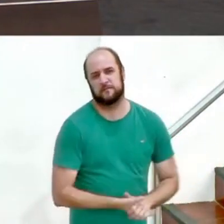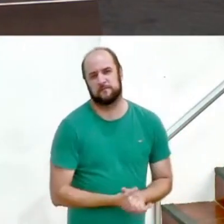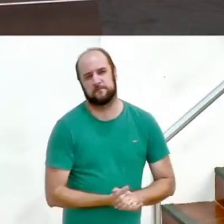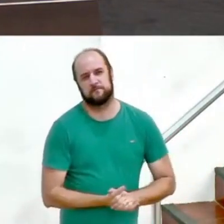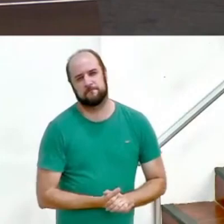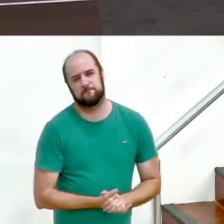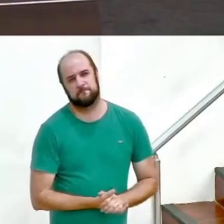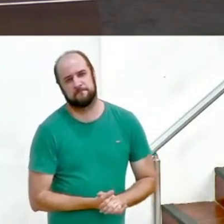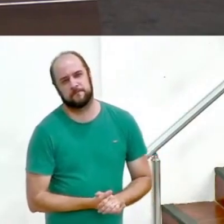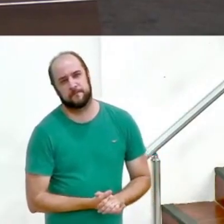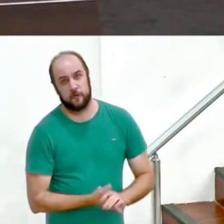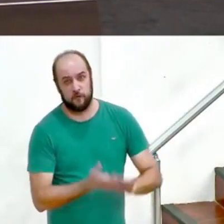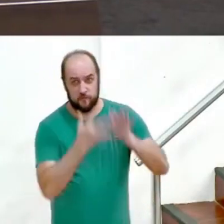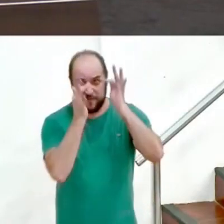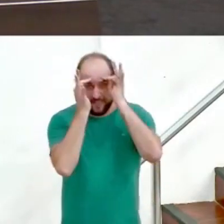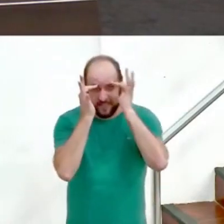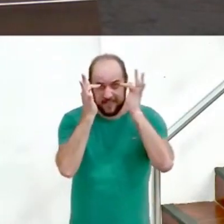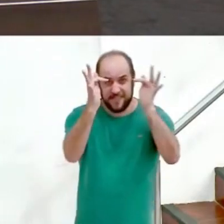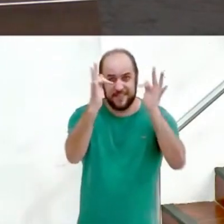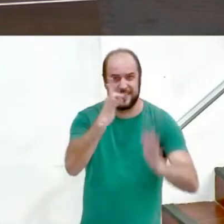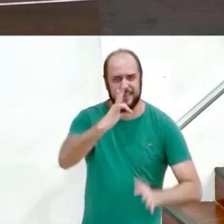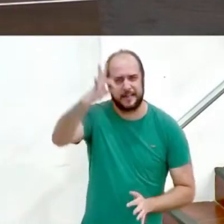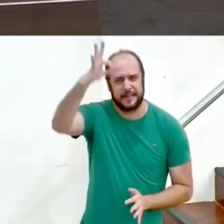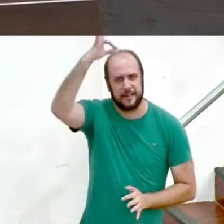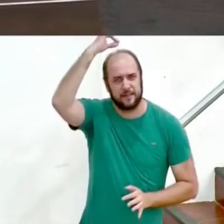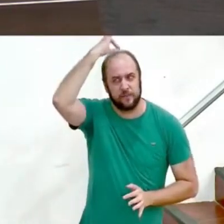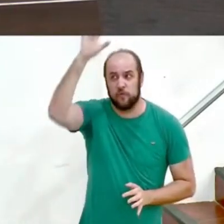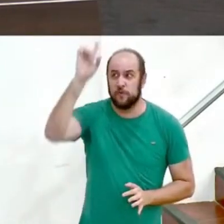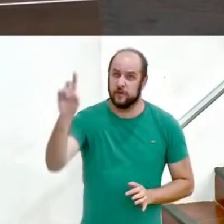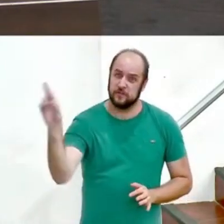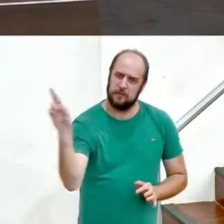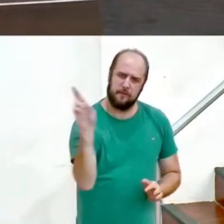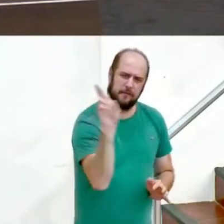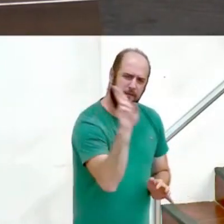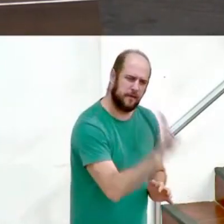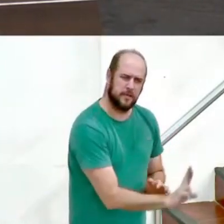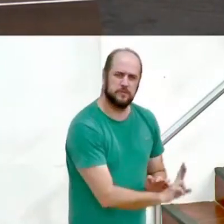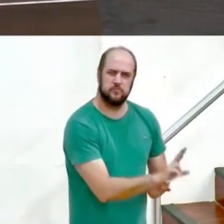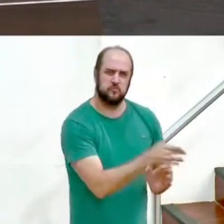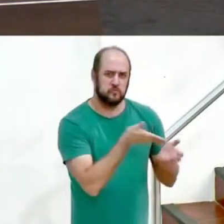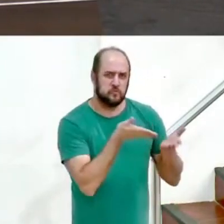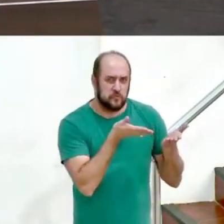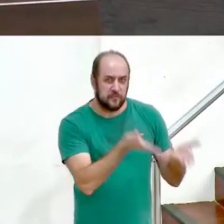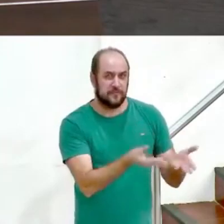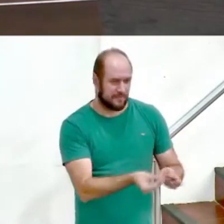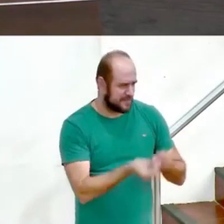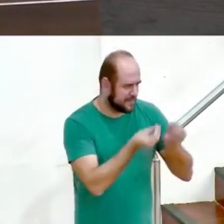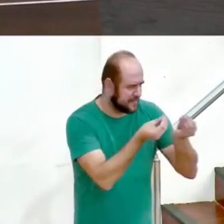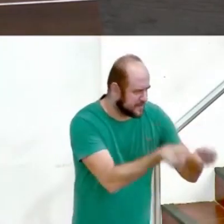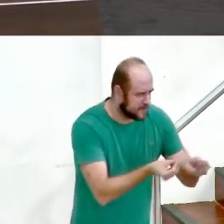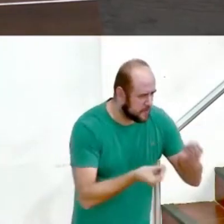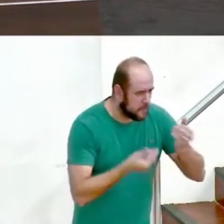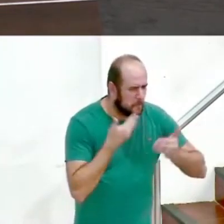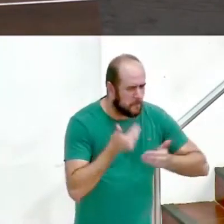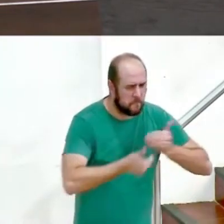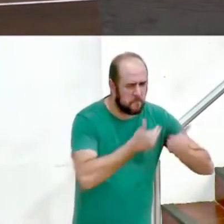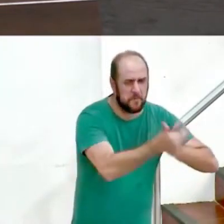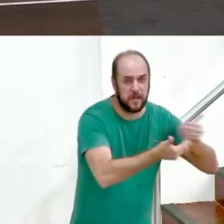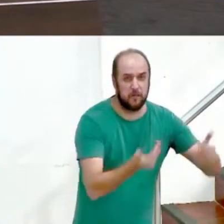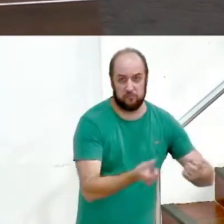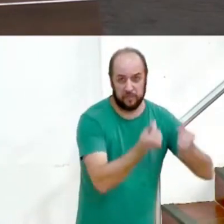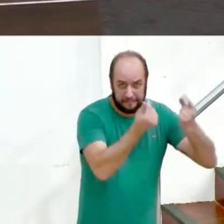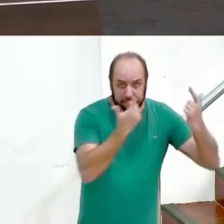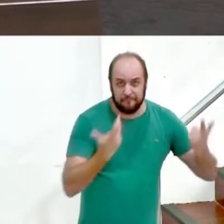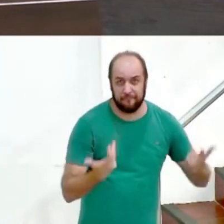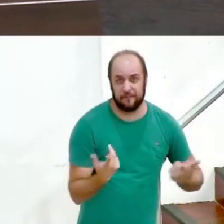A fidelidade espiritual seria recompensada automaticamente com a prosperidade material. E nós podemos